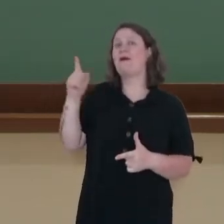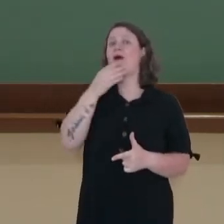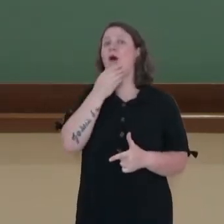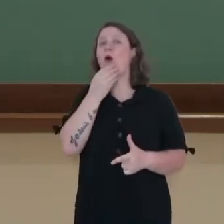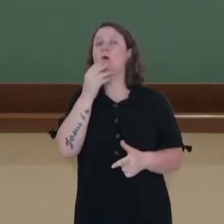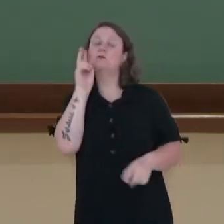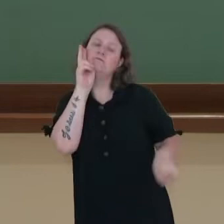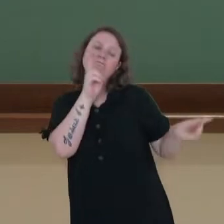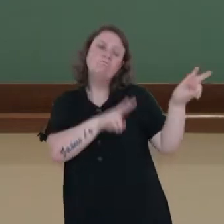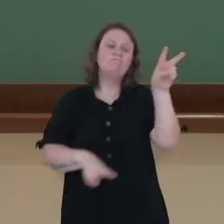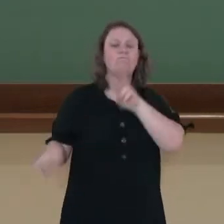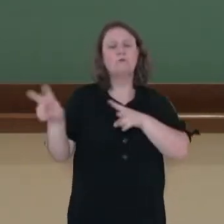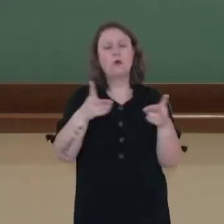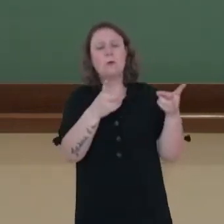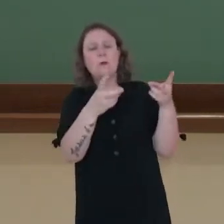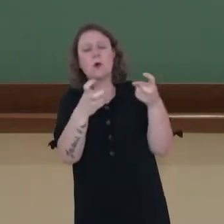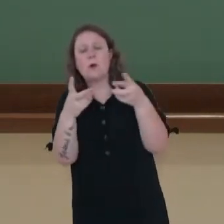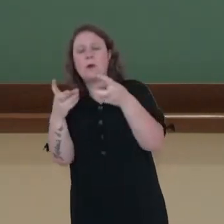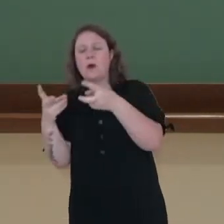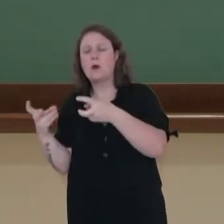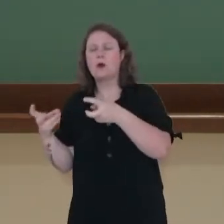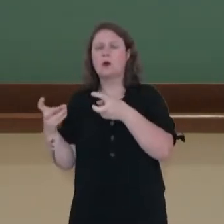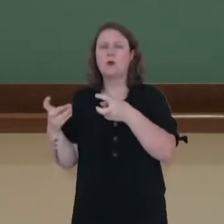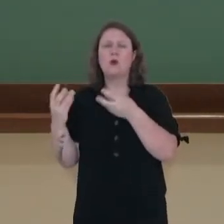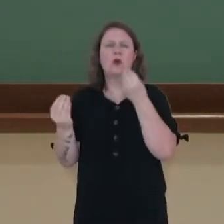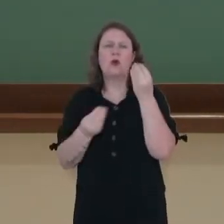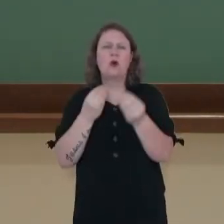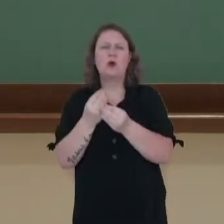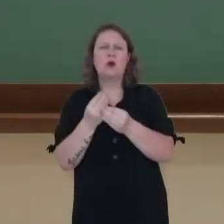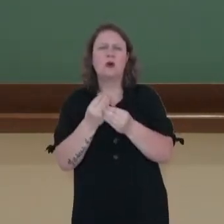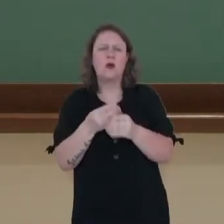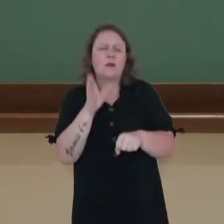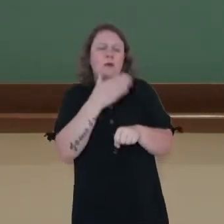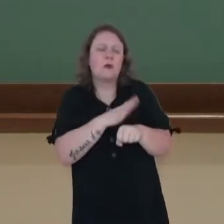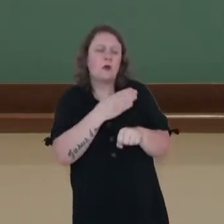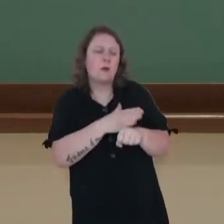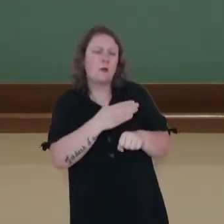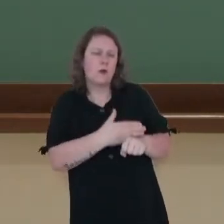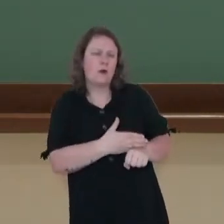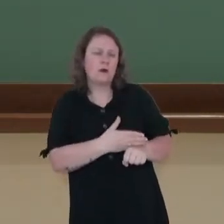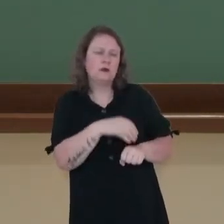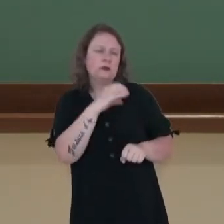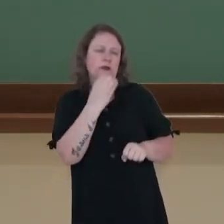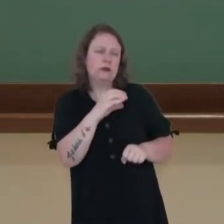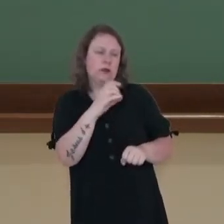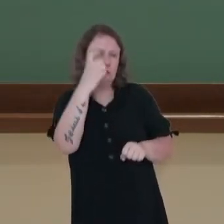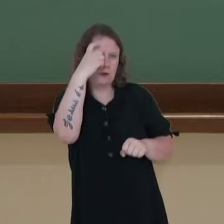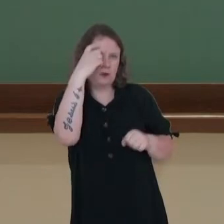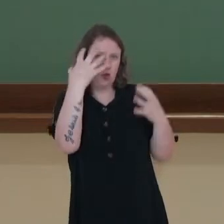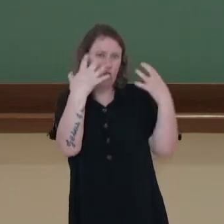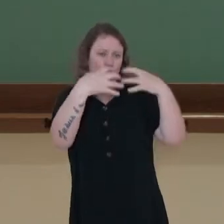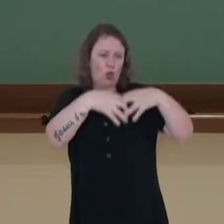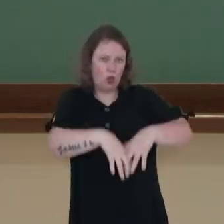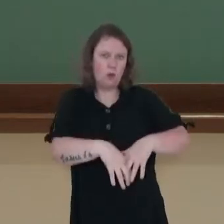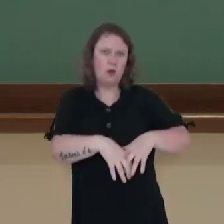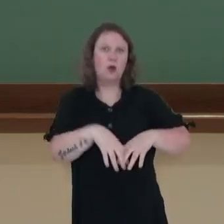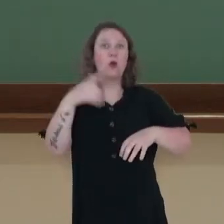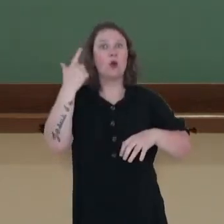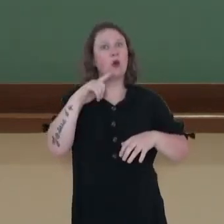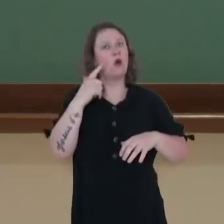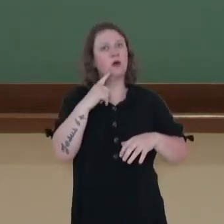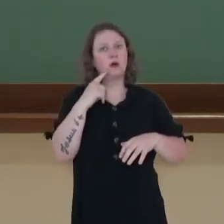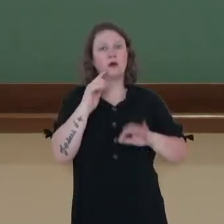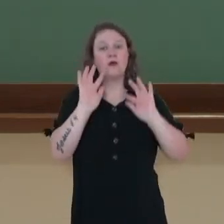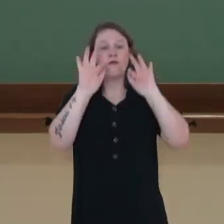como uma física social em que se aplica as leis da ciência e da racionalidade para resolver os problemas